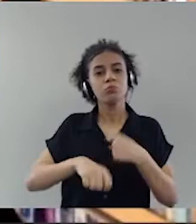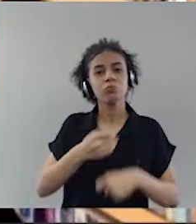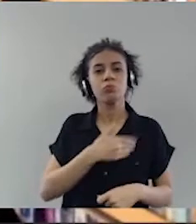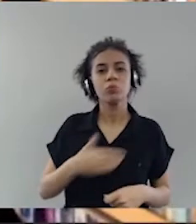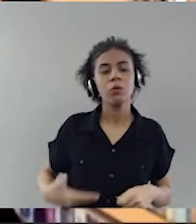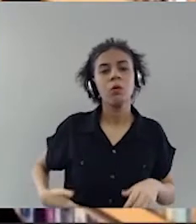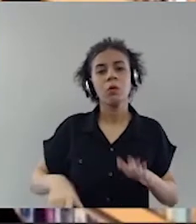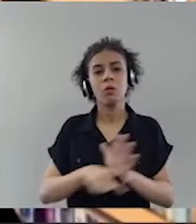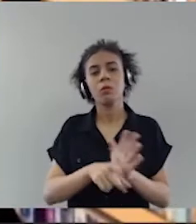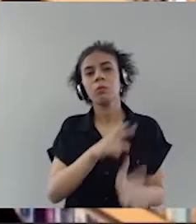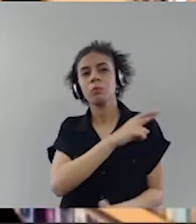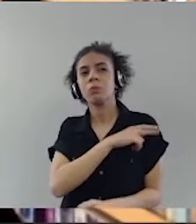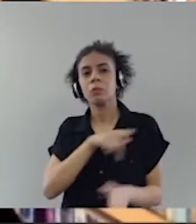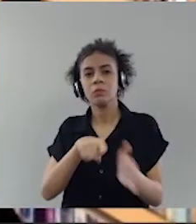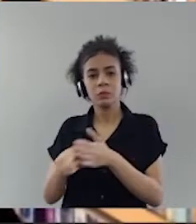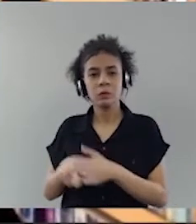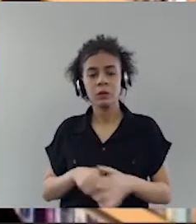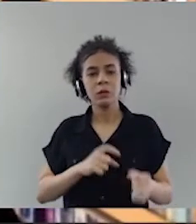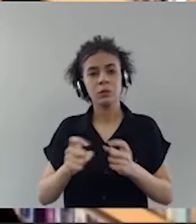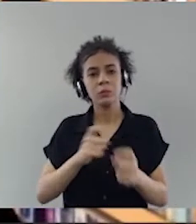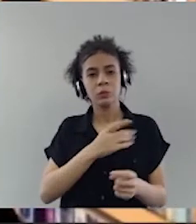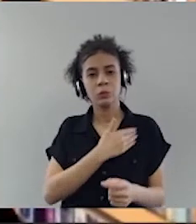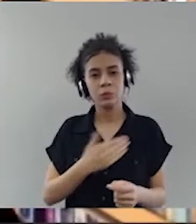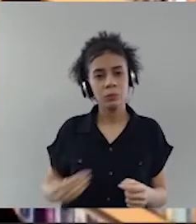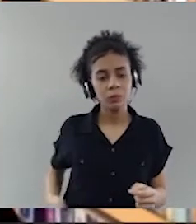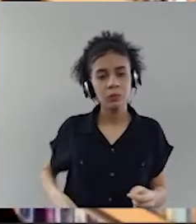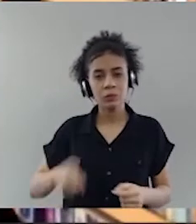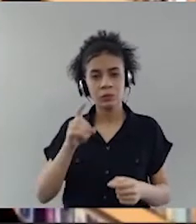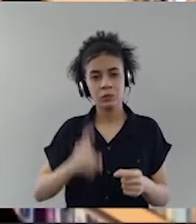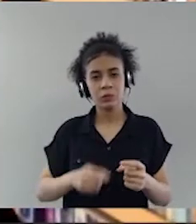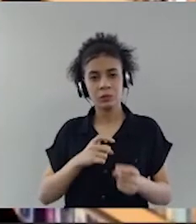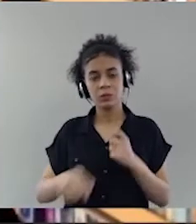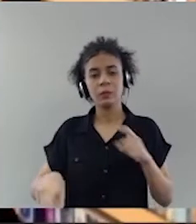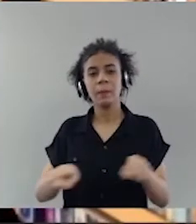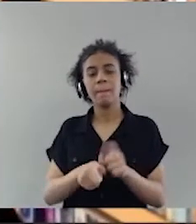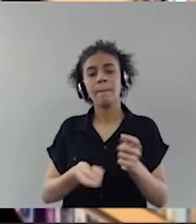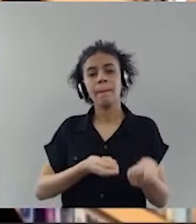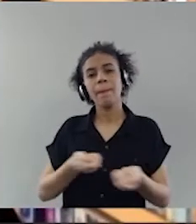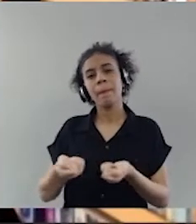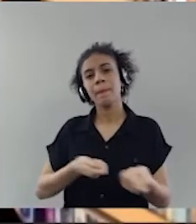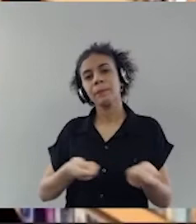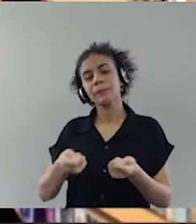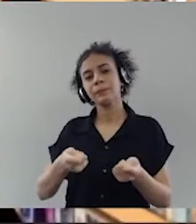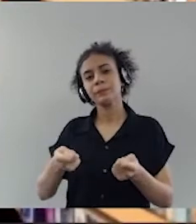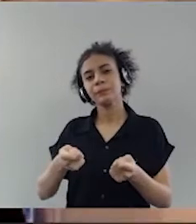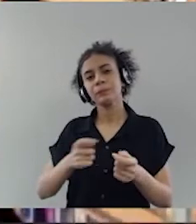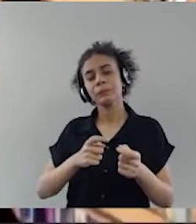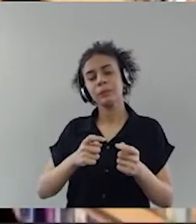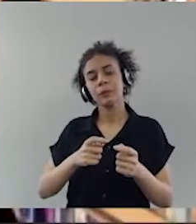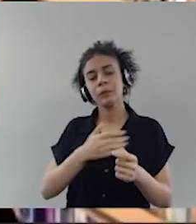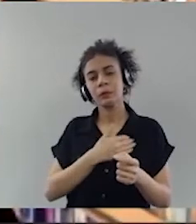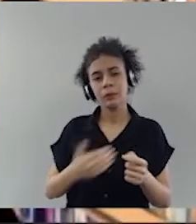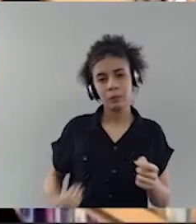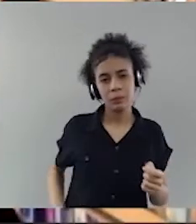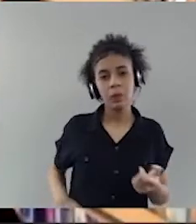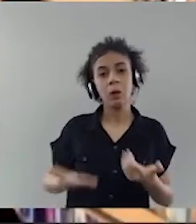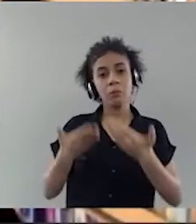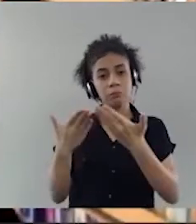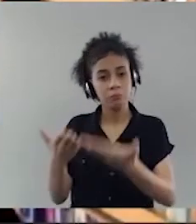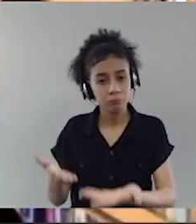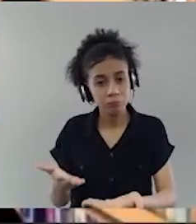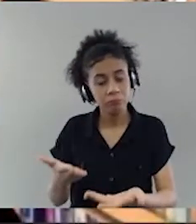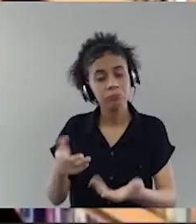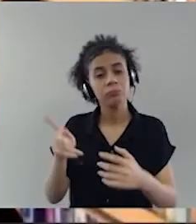lei de responsabilidade fiscal, administração pública, direito administrativo e controle na administração pública. Com a palavra, o